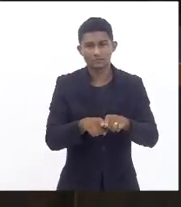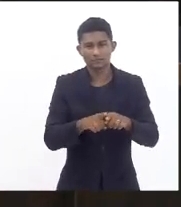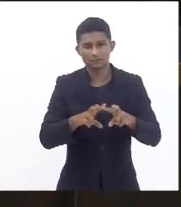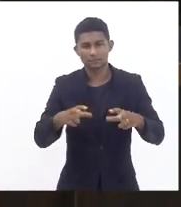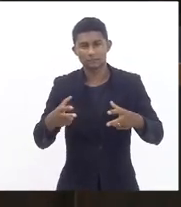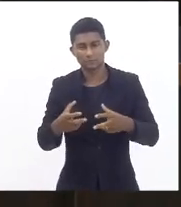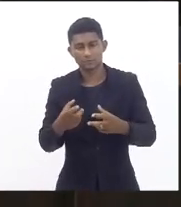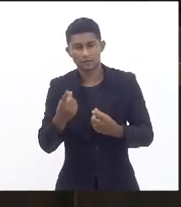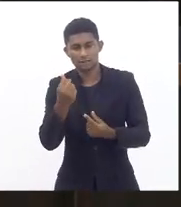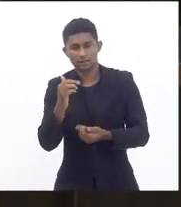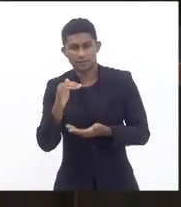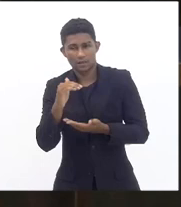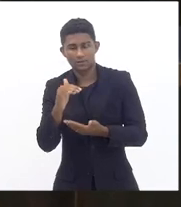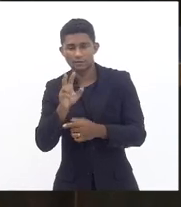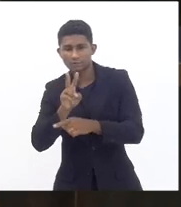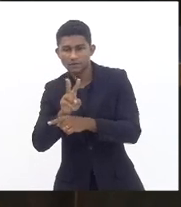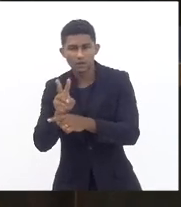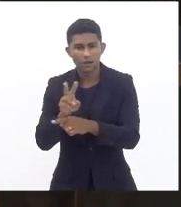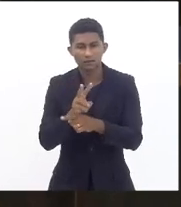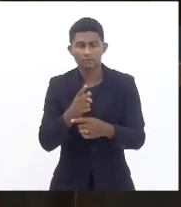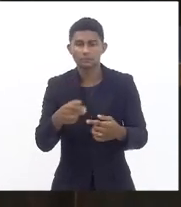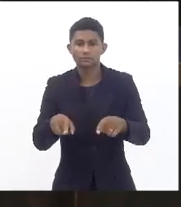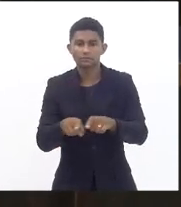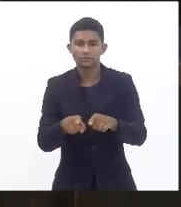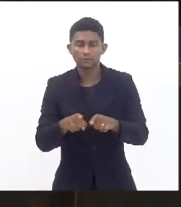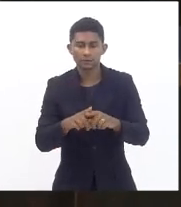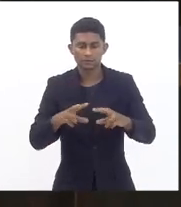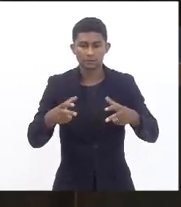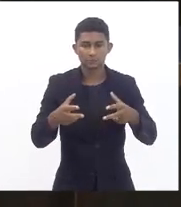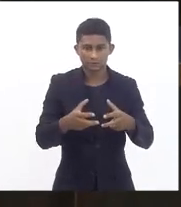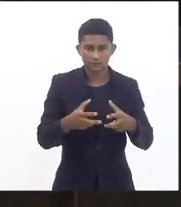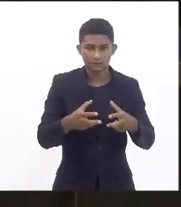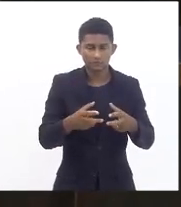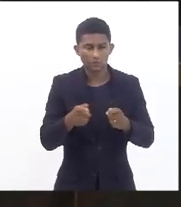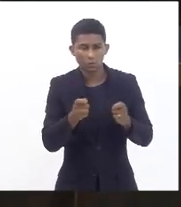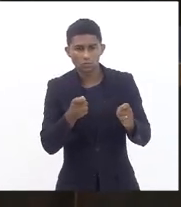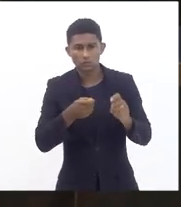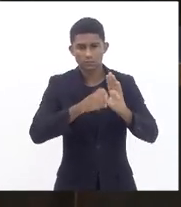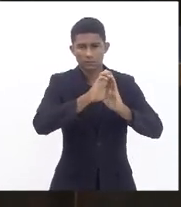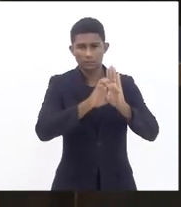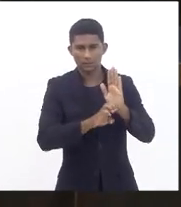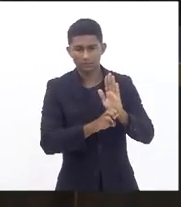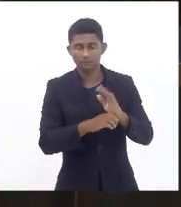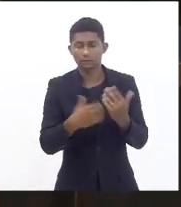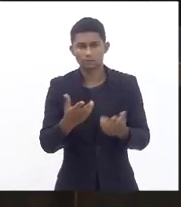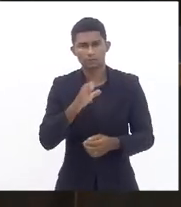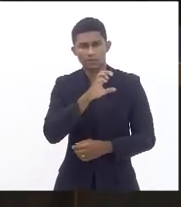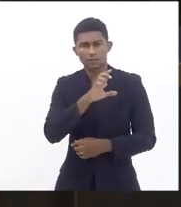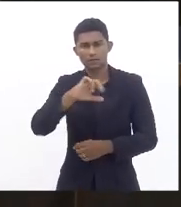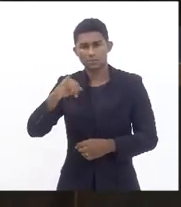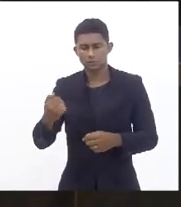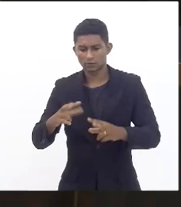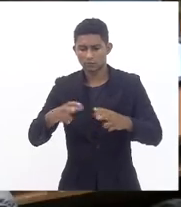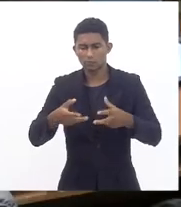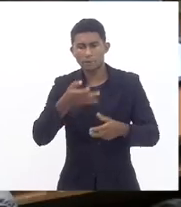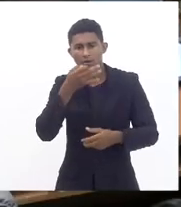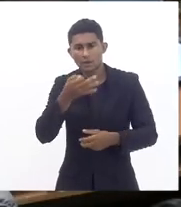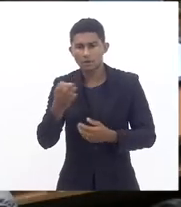Financeira e Controle, às emendas de plenário. Para emitir parecer pela CCJ, deputado Márcio